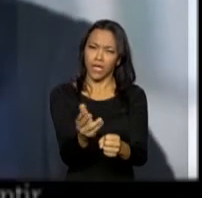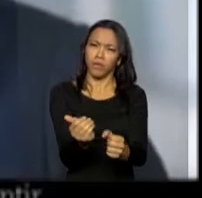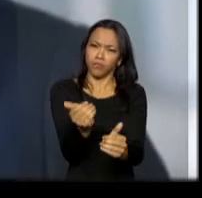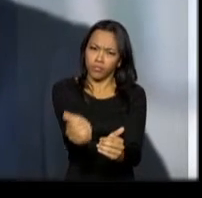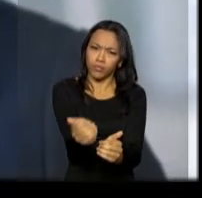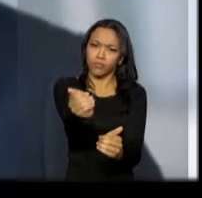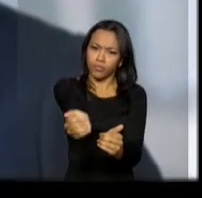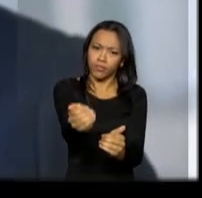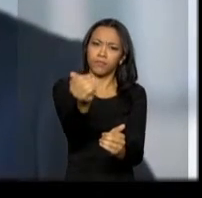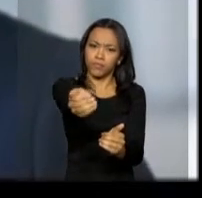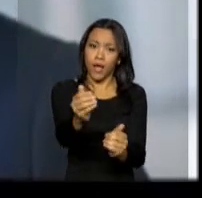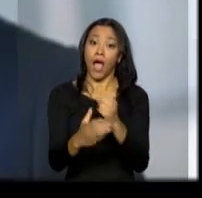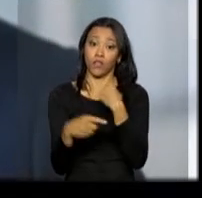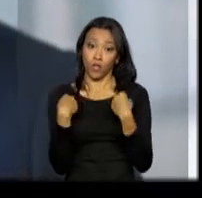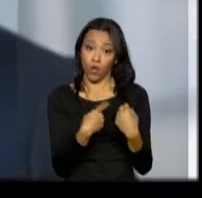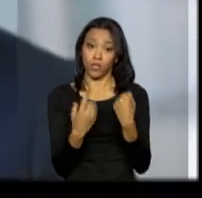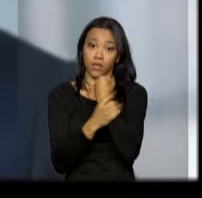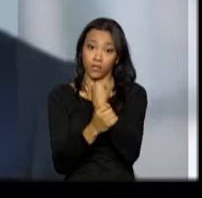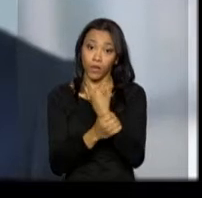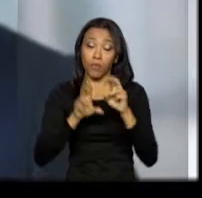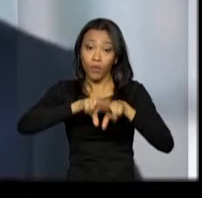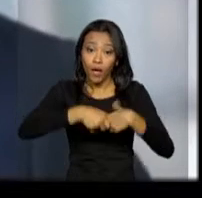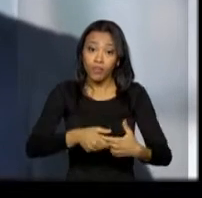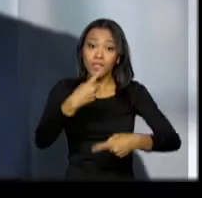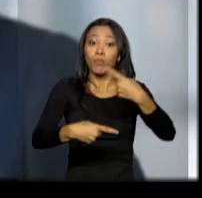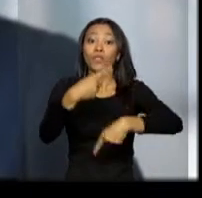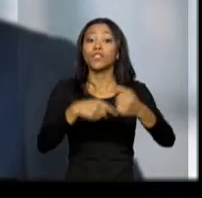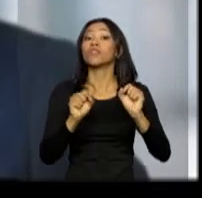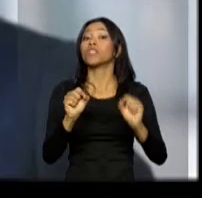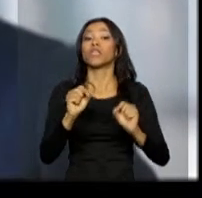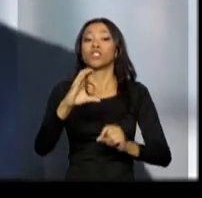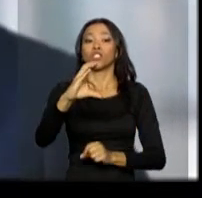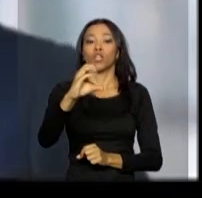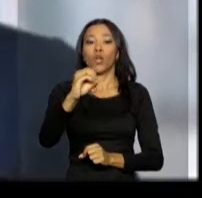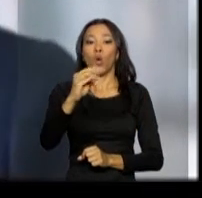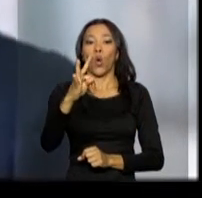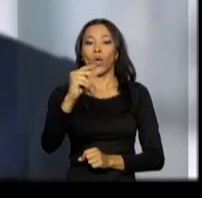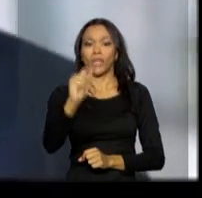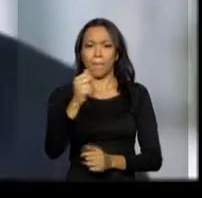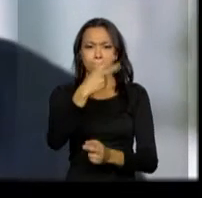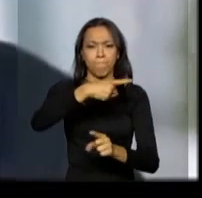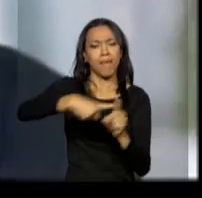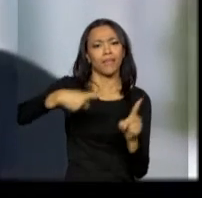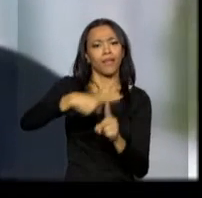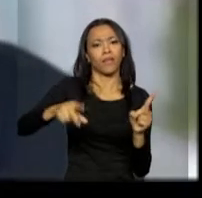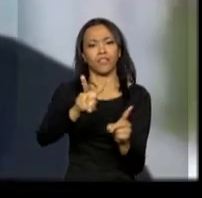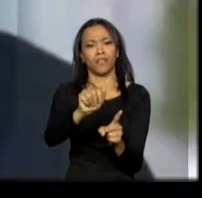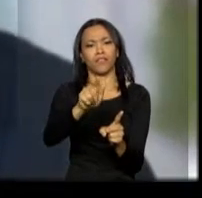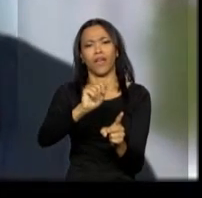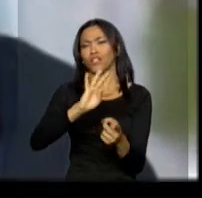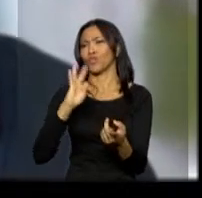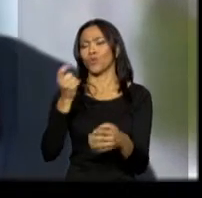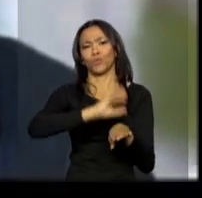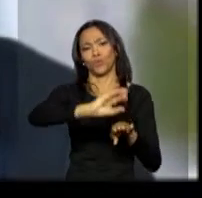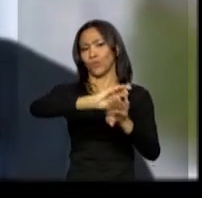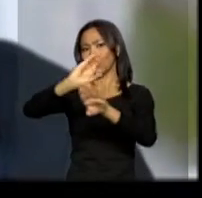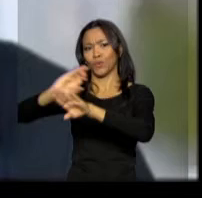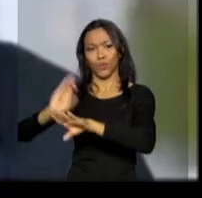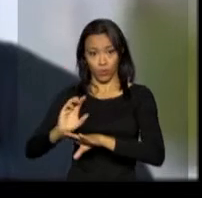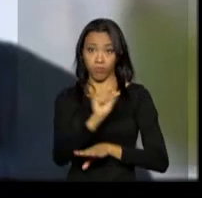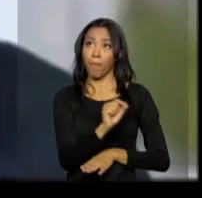vamos garantir, através da nossa política de cotas, que metade das vagas de todos os cursos das